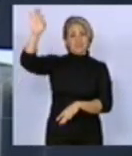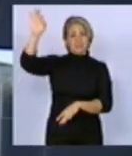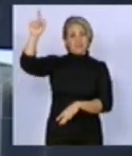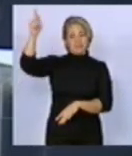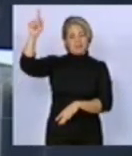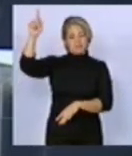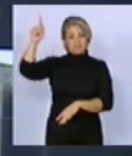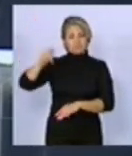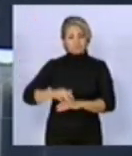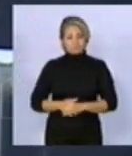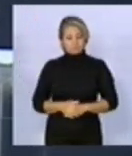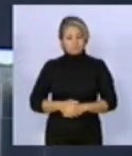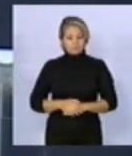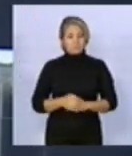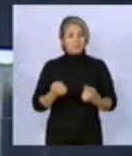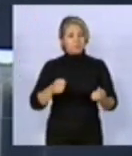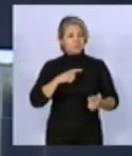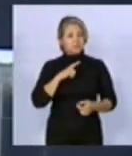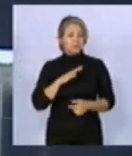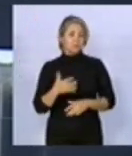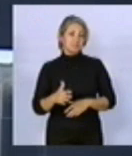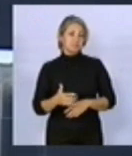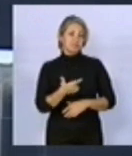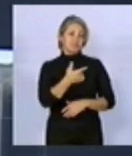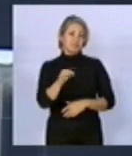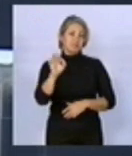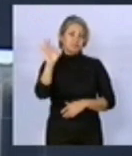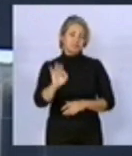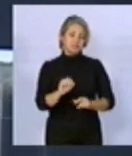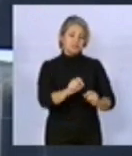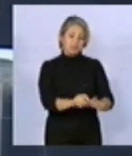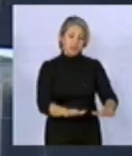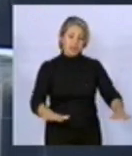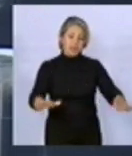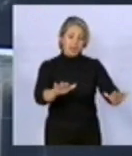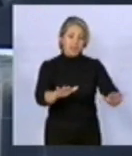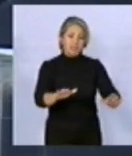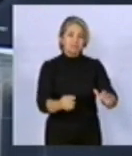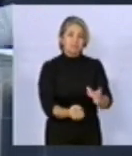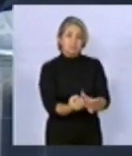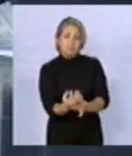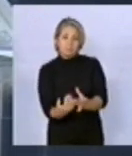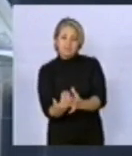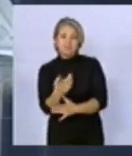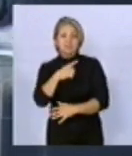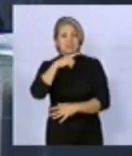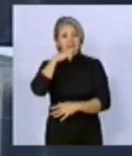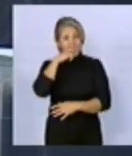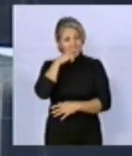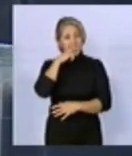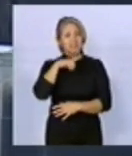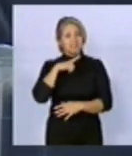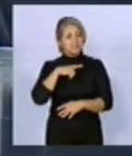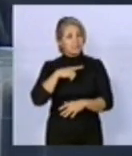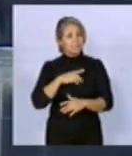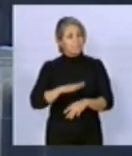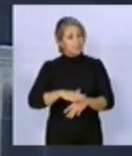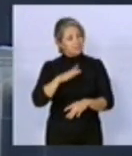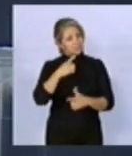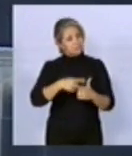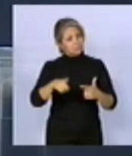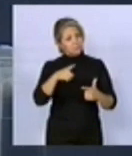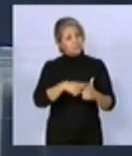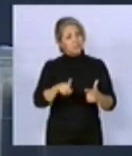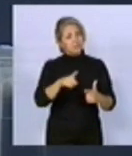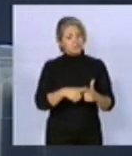estima se que sejam apenas 20 por cento da área plantada com cana na região centro-sul que isso tem esse problema